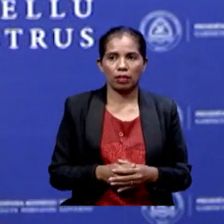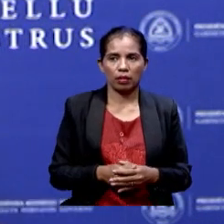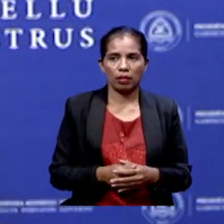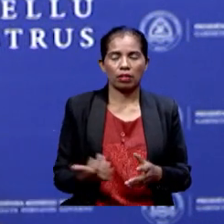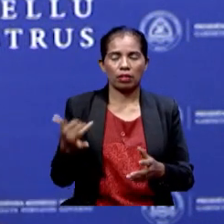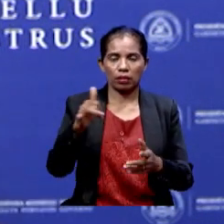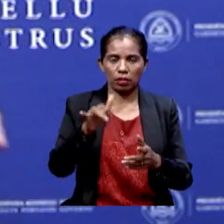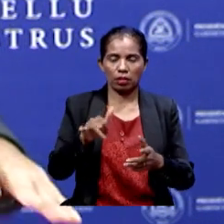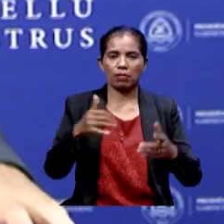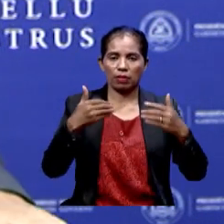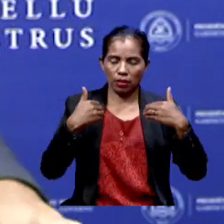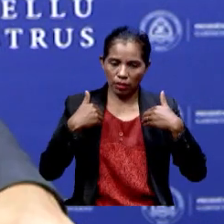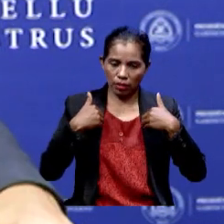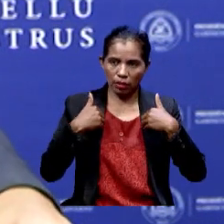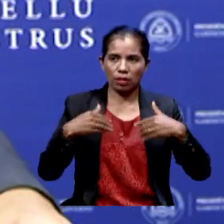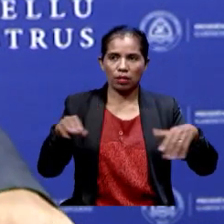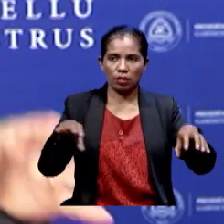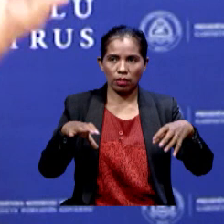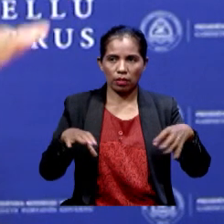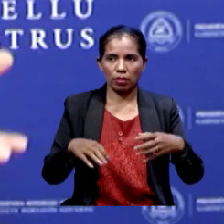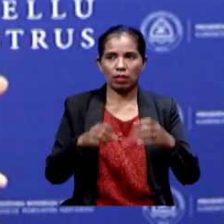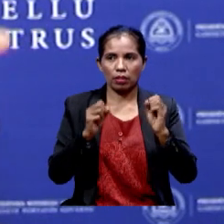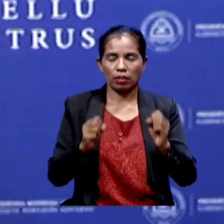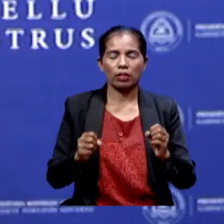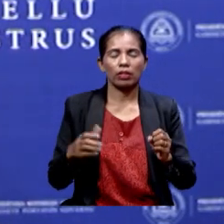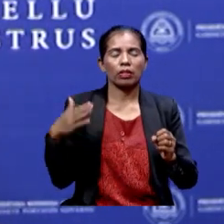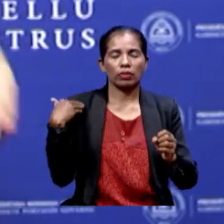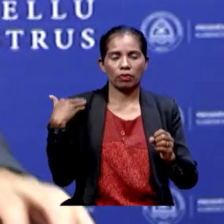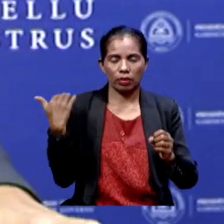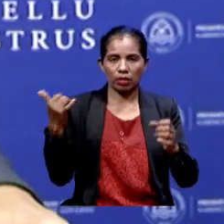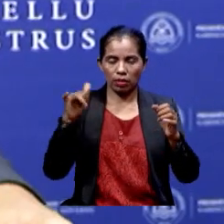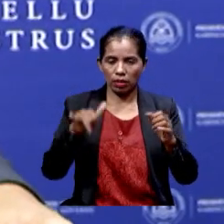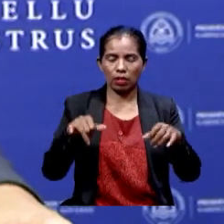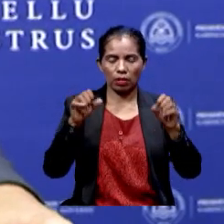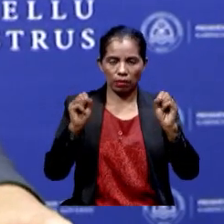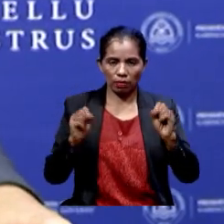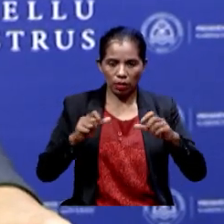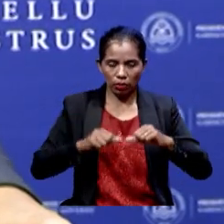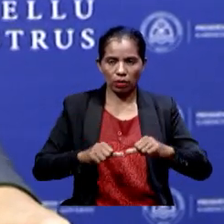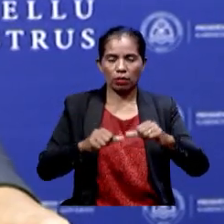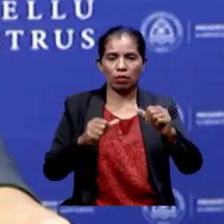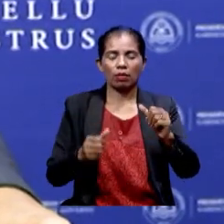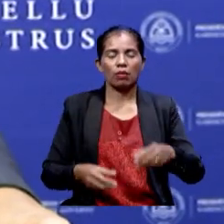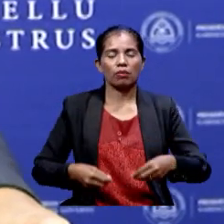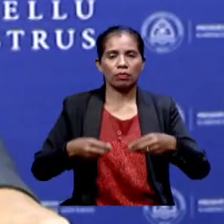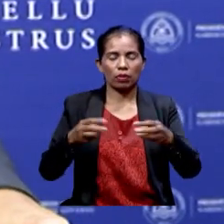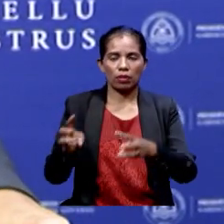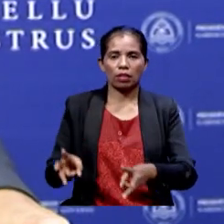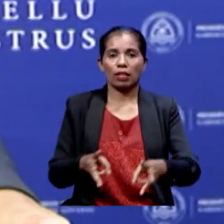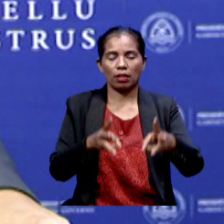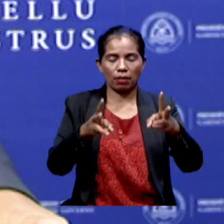CNB maca ia ona sistema lara foi necessário para continuar valendo, não mostra para foi espaço para